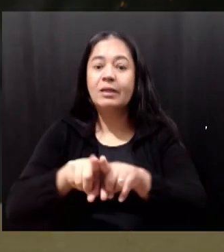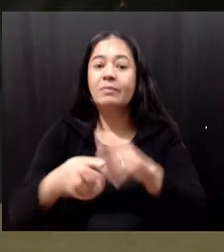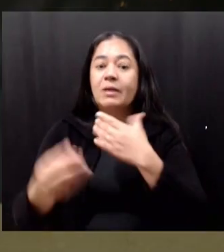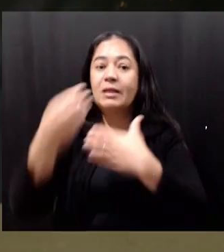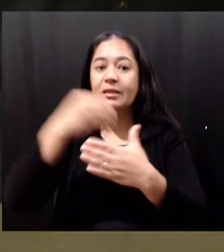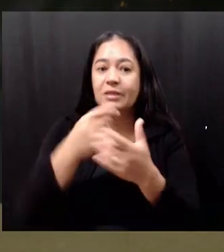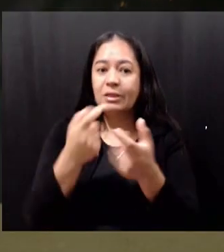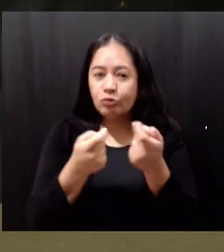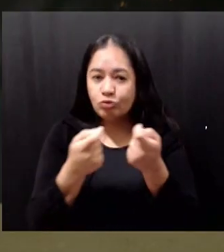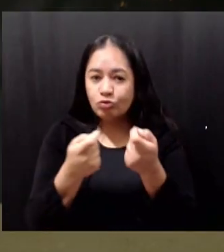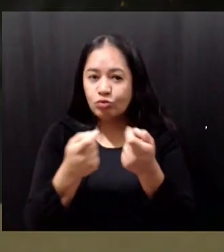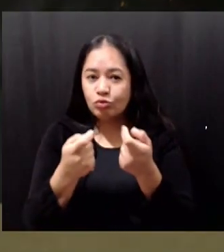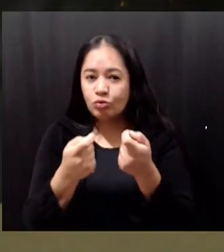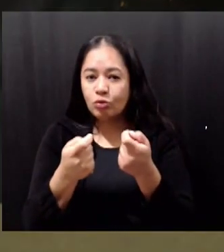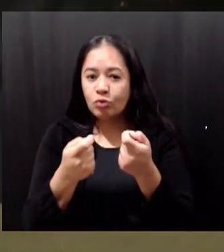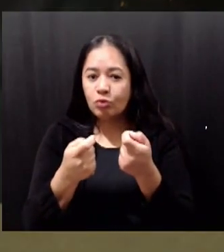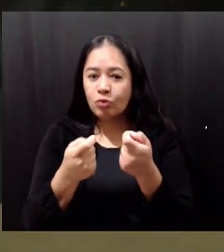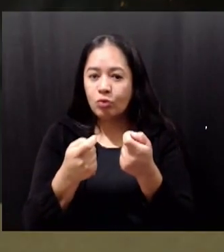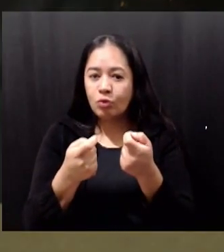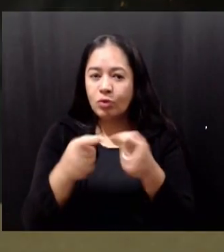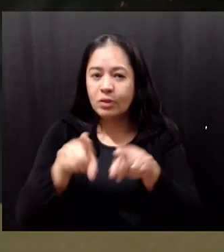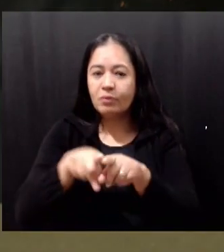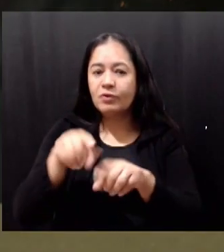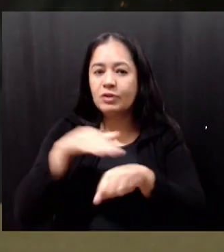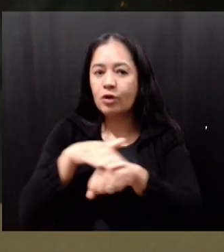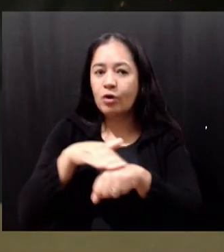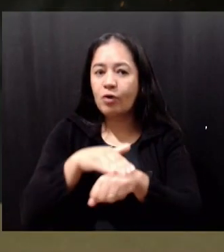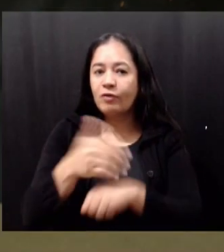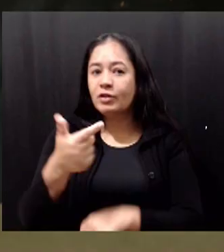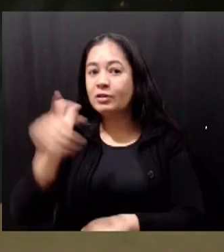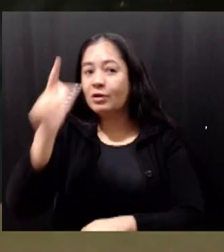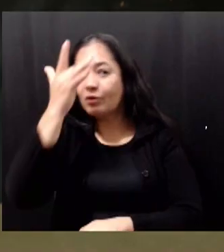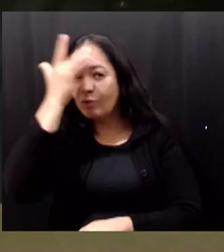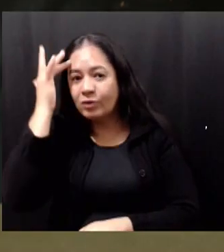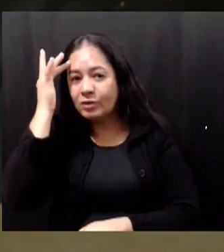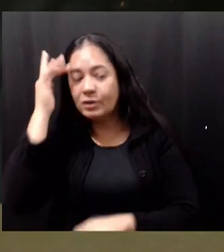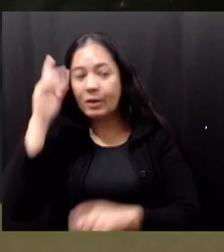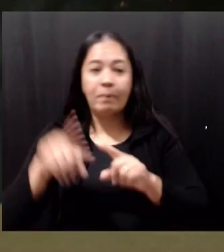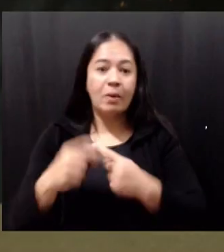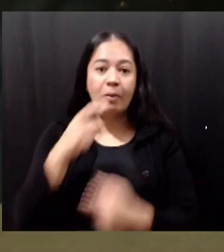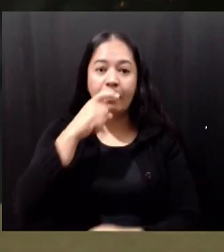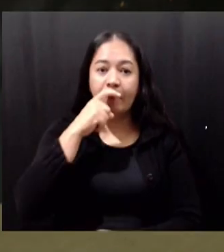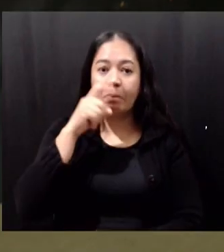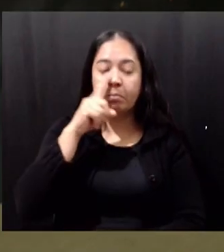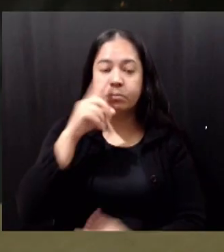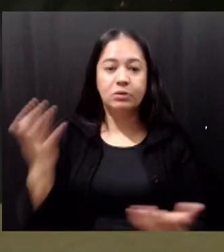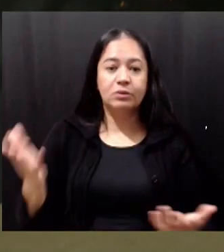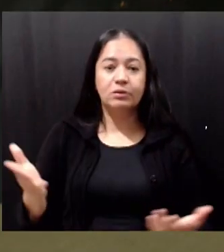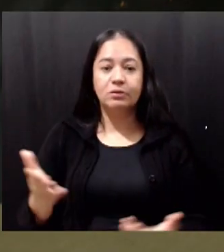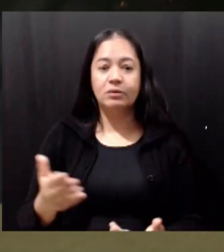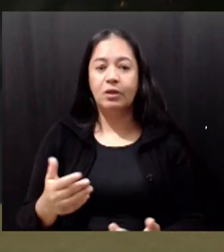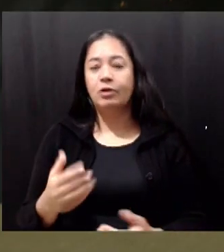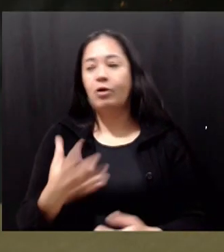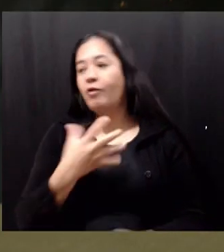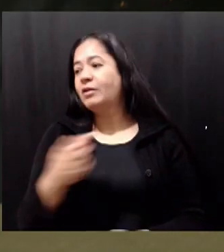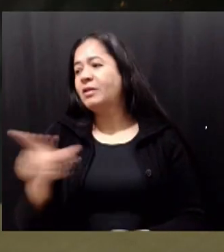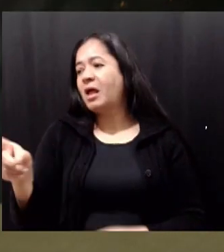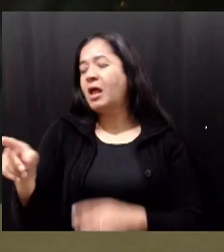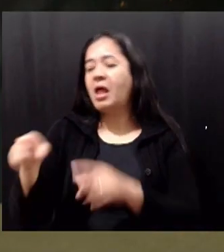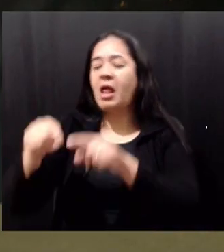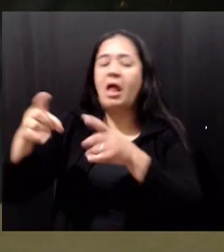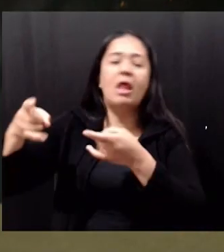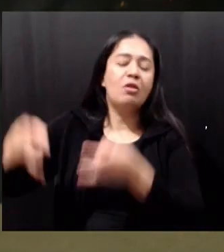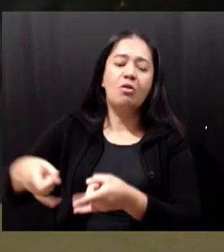como você conversar com outras pessoas. E os pais, eles acham que o filho está o quê? Está lá no quarto jogando um